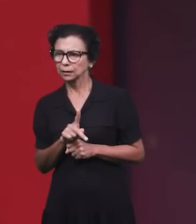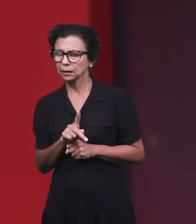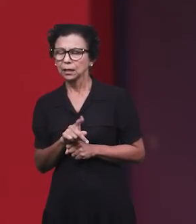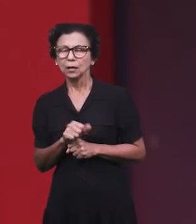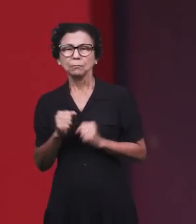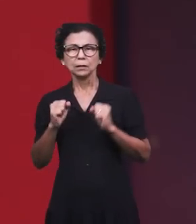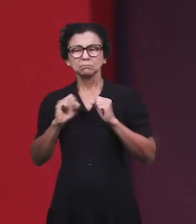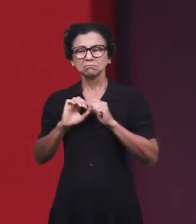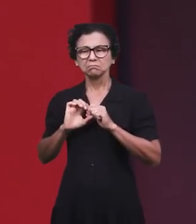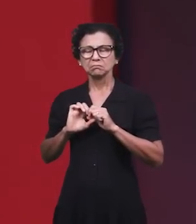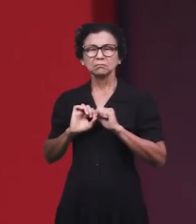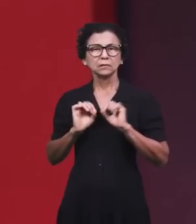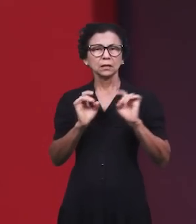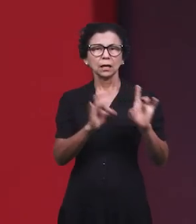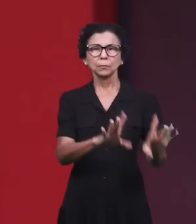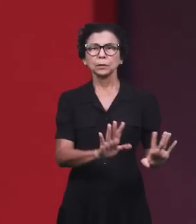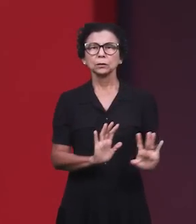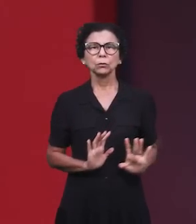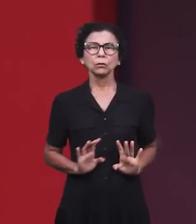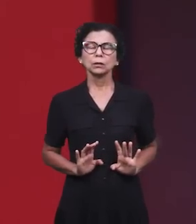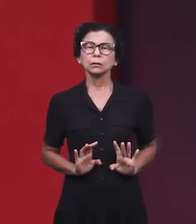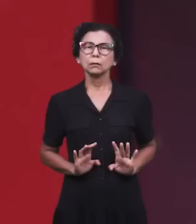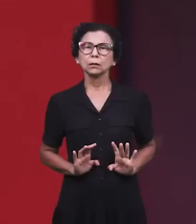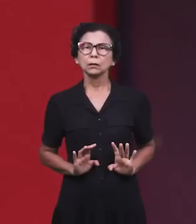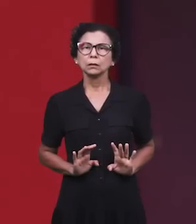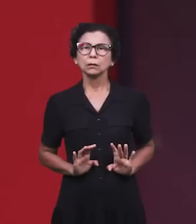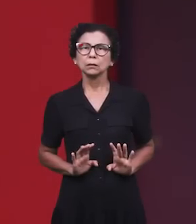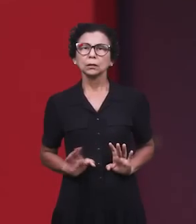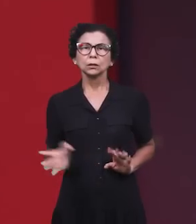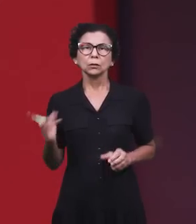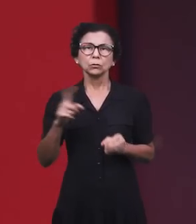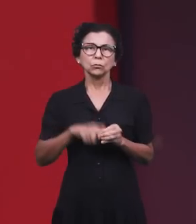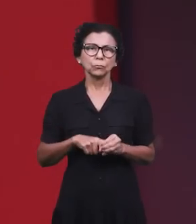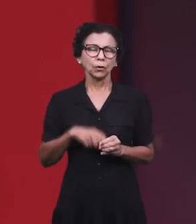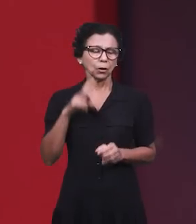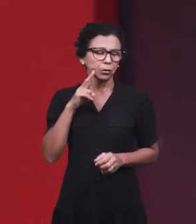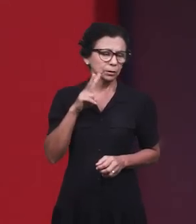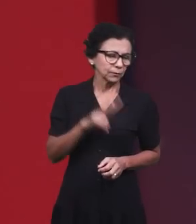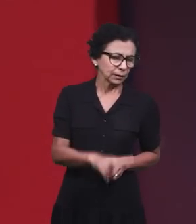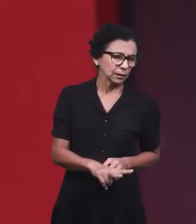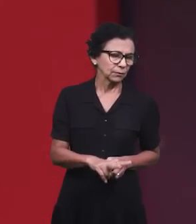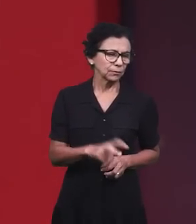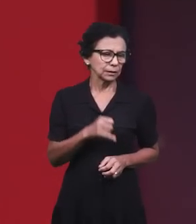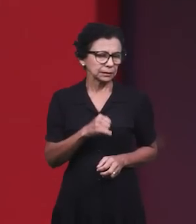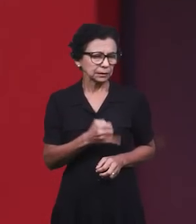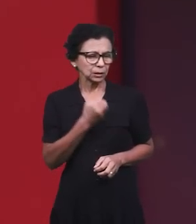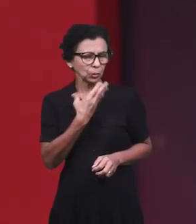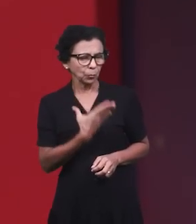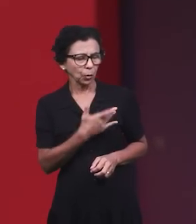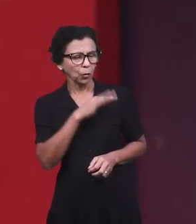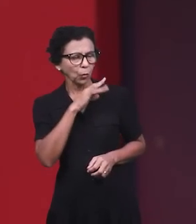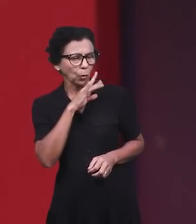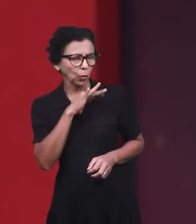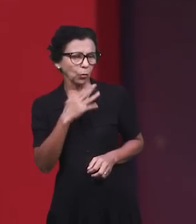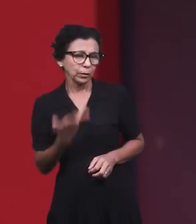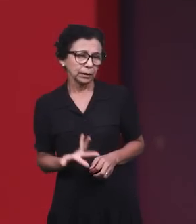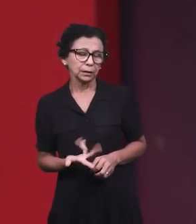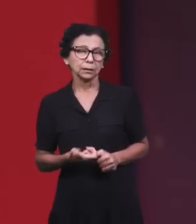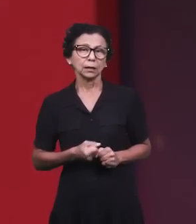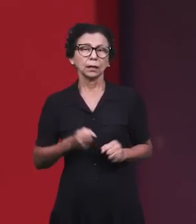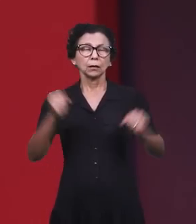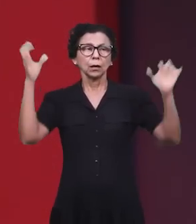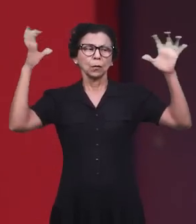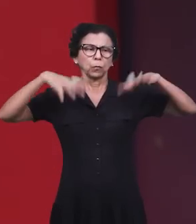manutenção necessária para que ele se dure 20 anos, como se faz na de asfalto, que é sempre recorrente devido às chuvas, né?